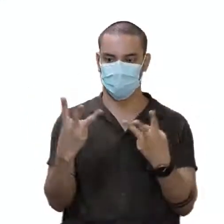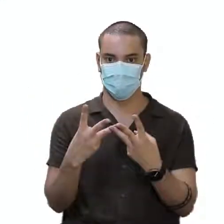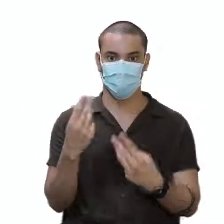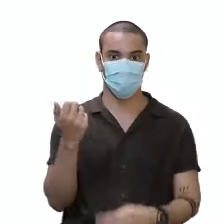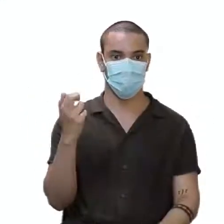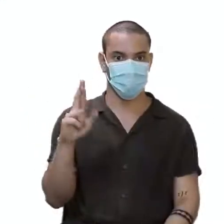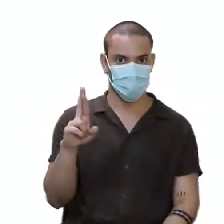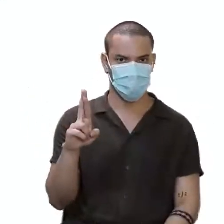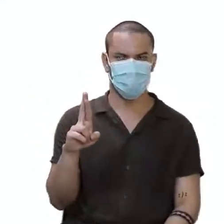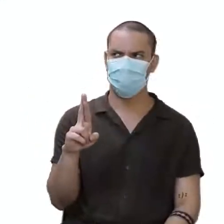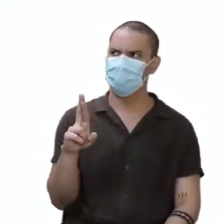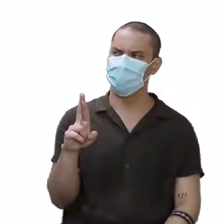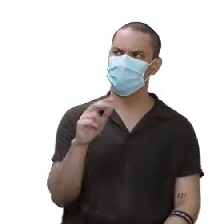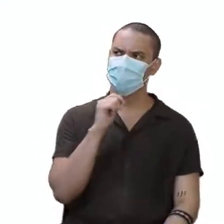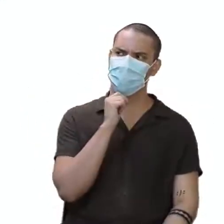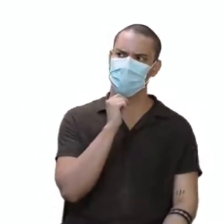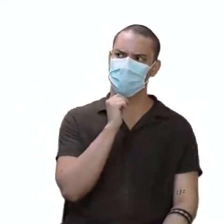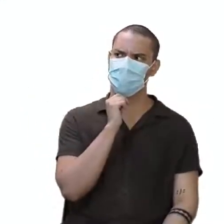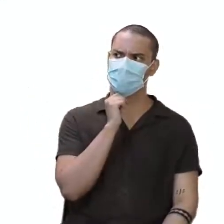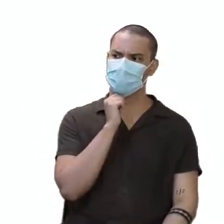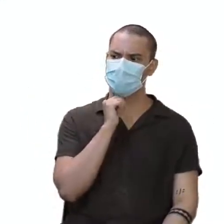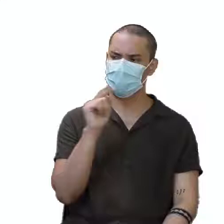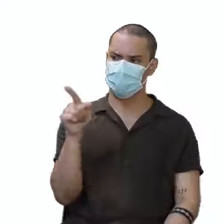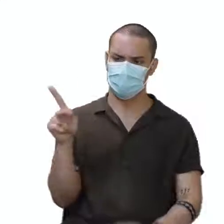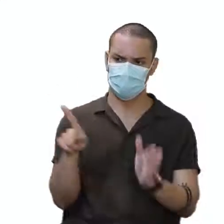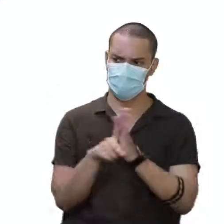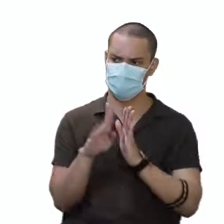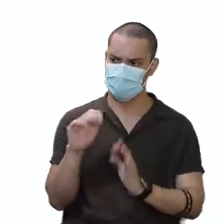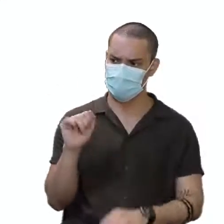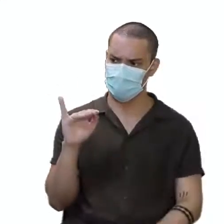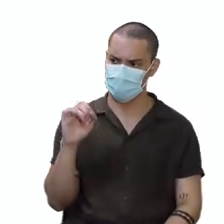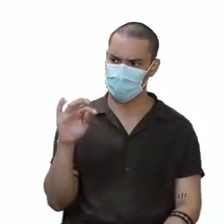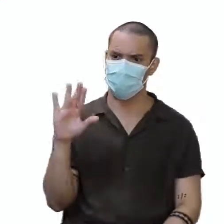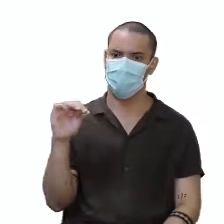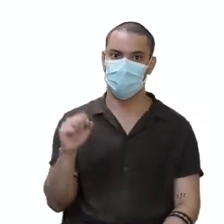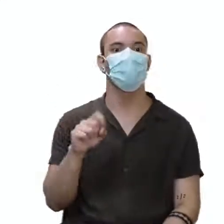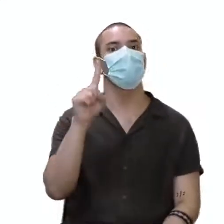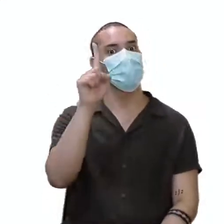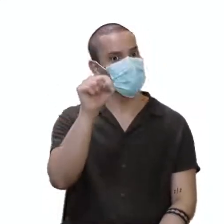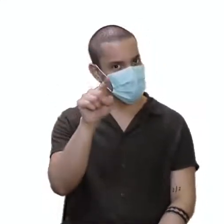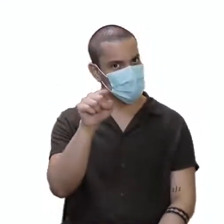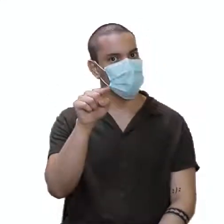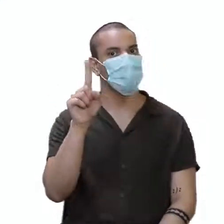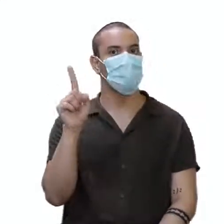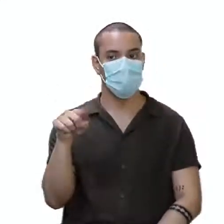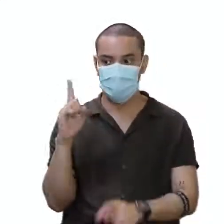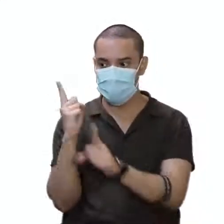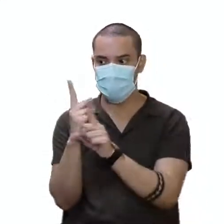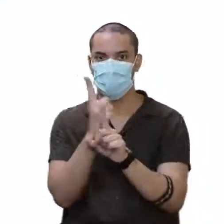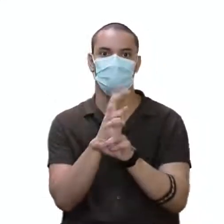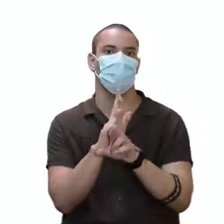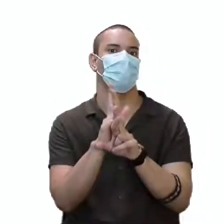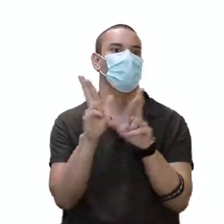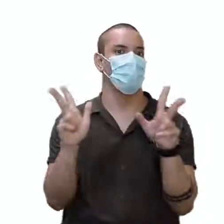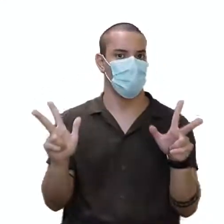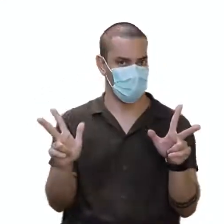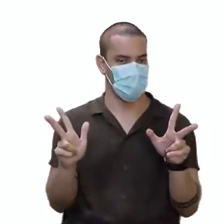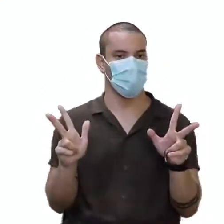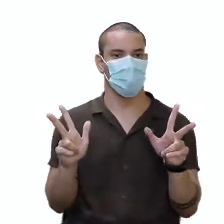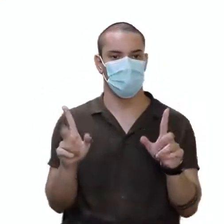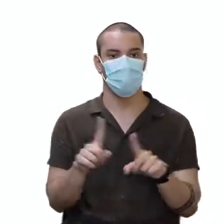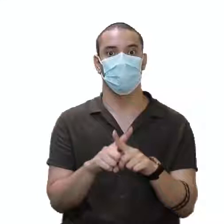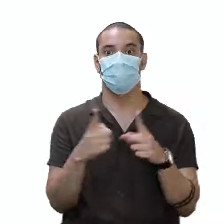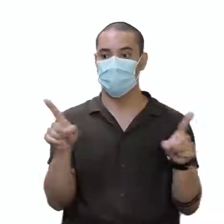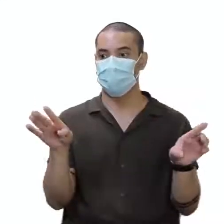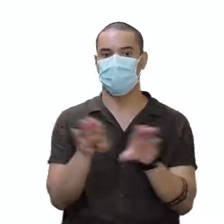ar. Ah, professora, mas aí não é elementos bióticos, são abióticos. Pois é, ainda bem que você já sabe identificar e diferenciar. Só